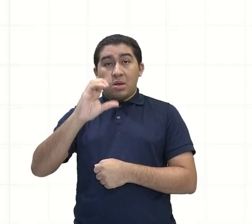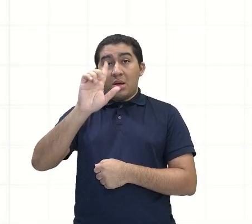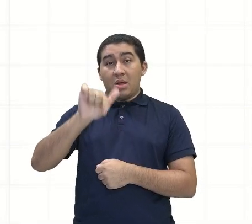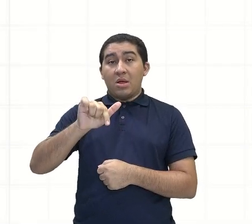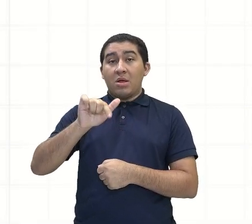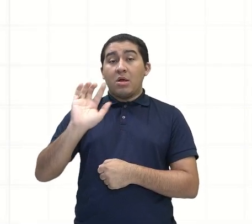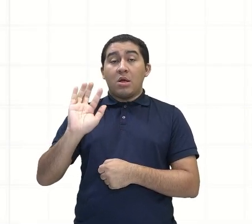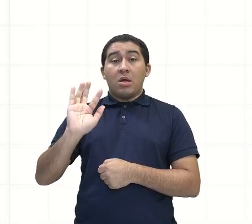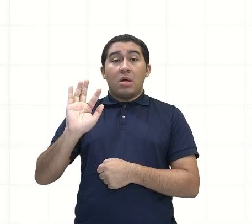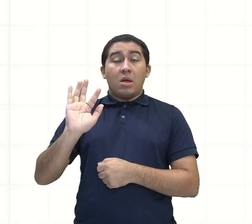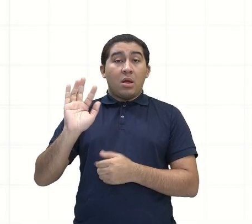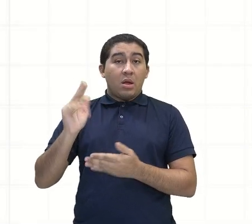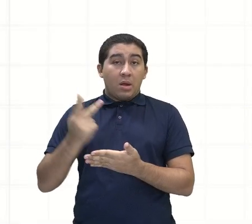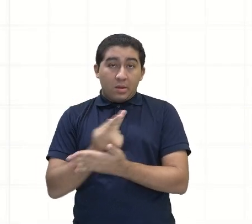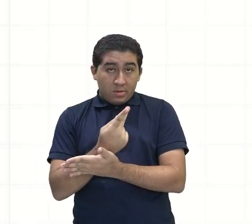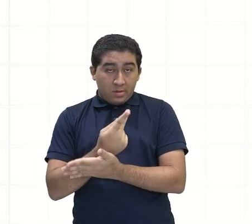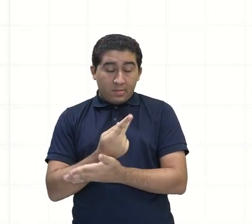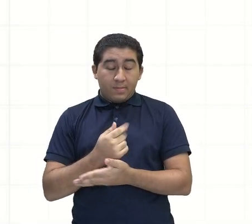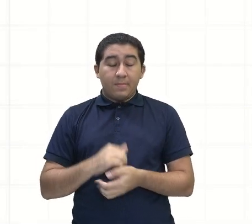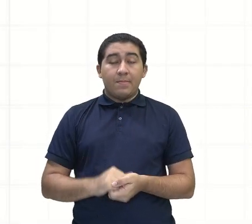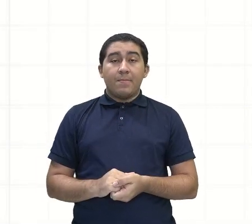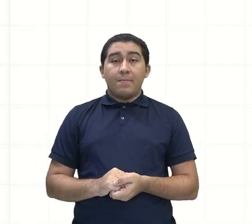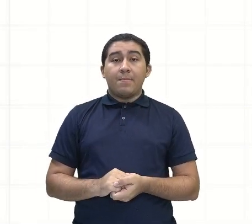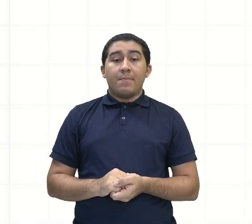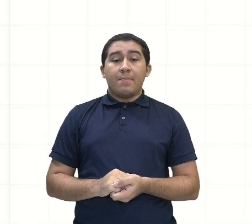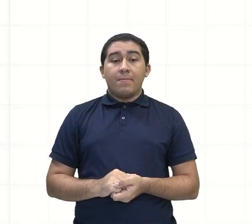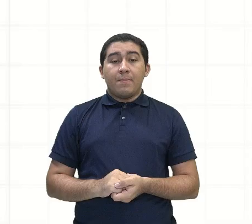é falsa. Tudo bem?